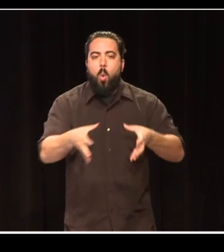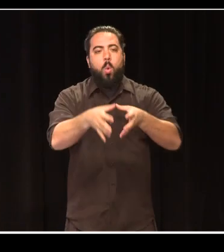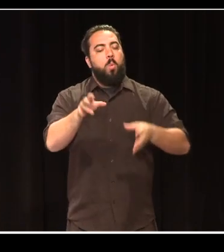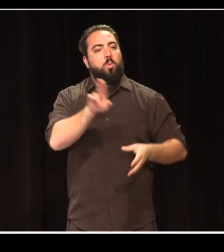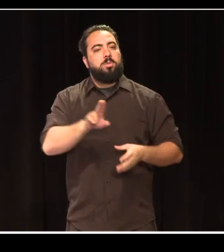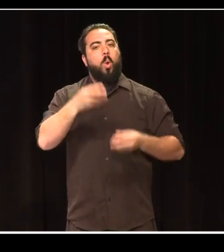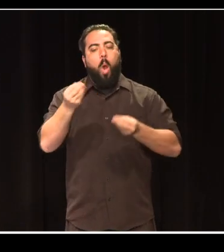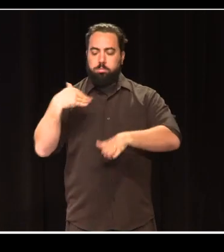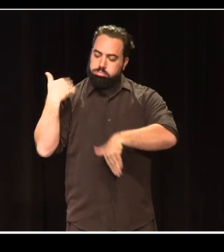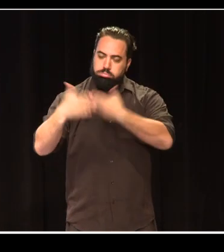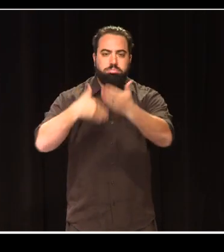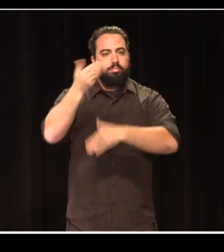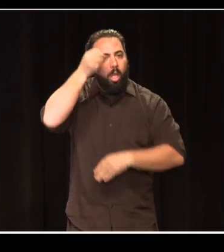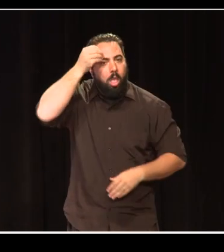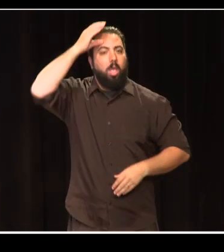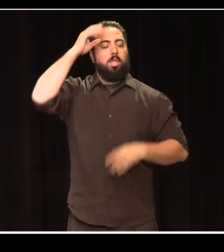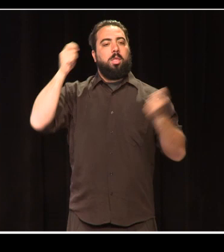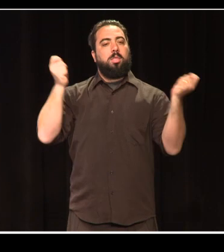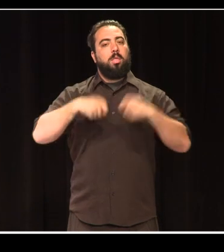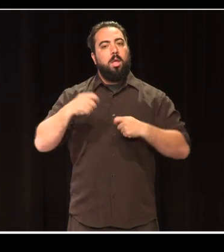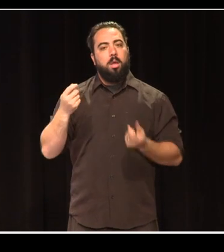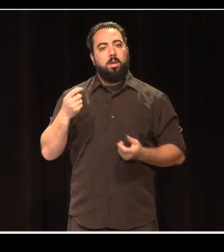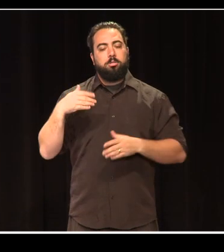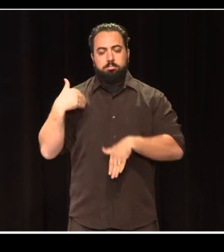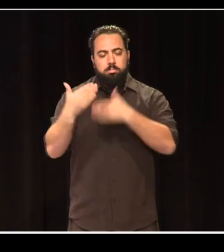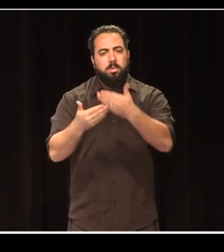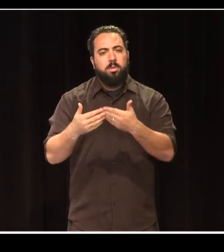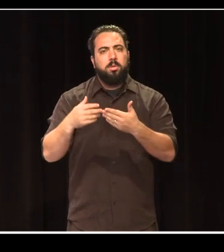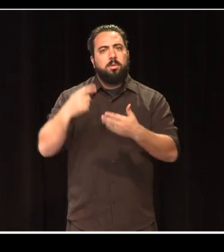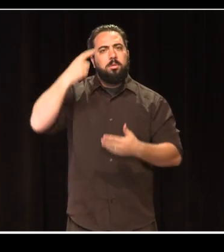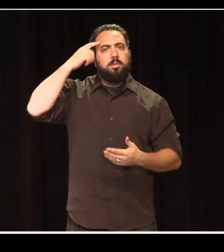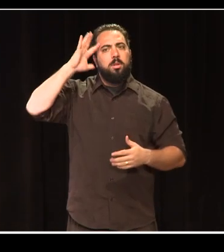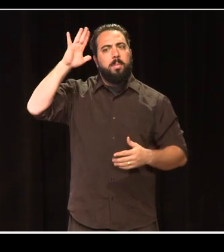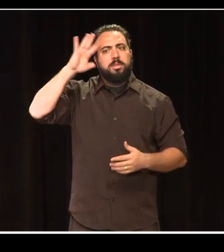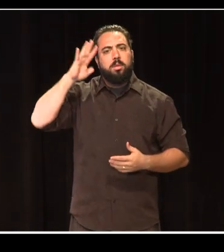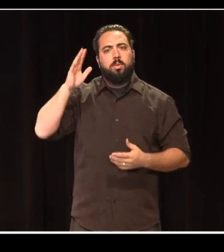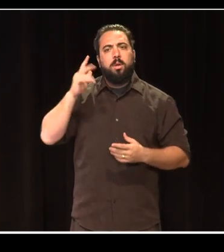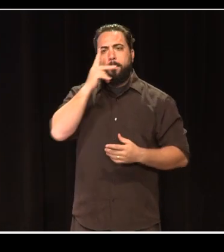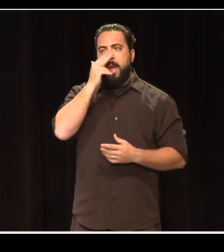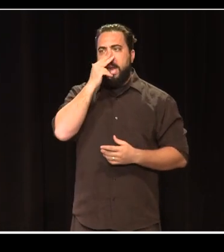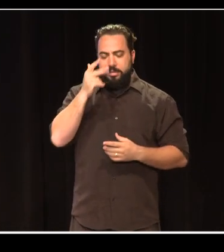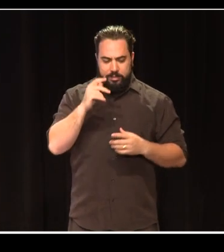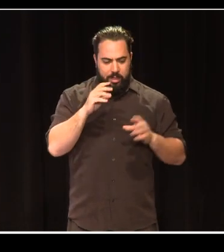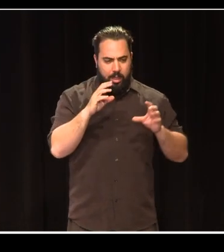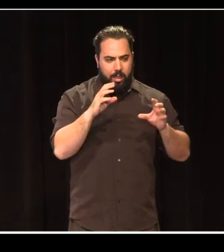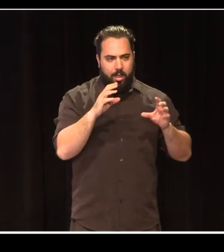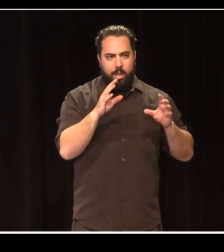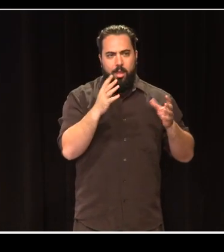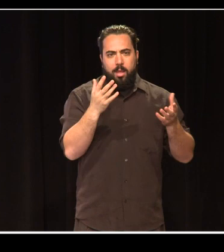gente constrói conhecimento. A gente está saindo, mais na frente a gente vai falar, a gente está saindo daquela coisa assim, de um